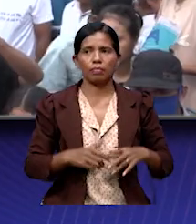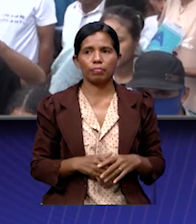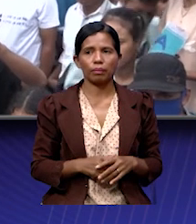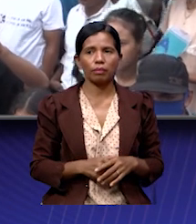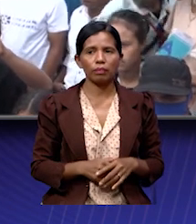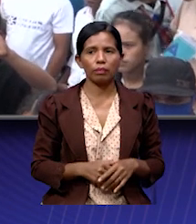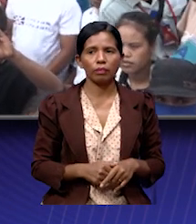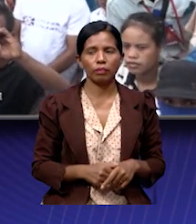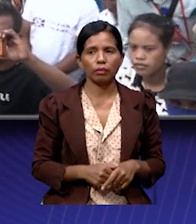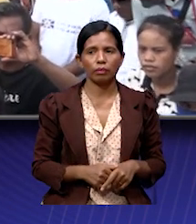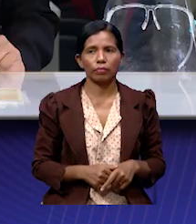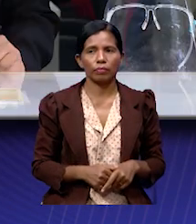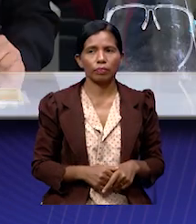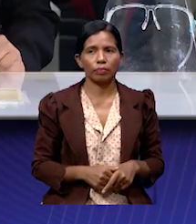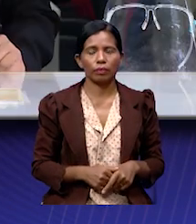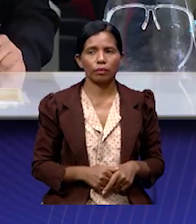Ximenes, GMN.